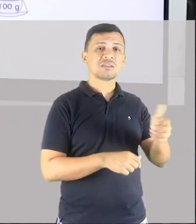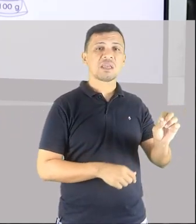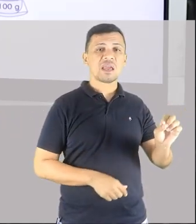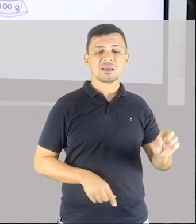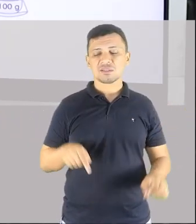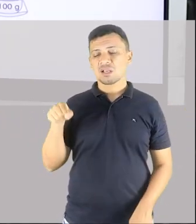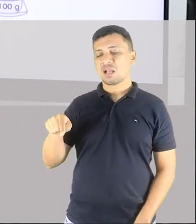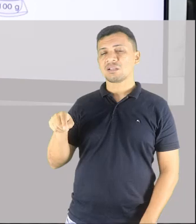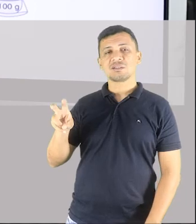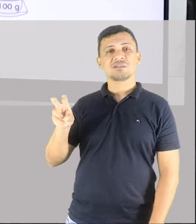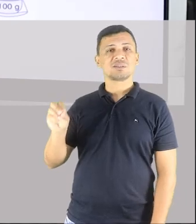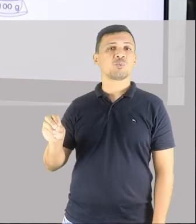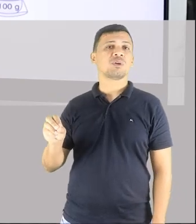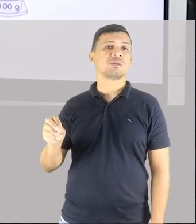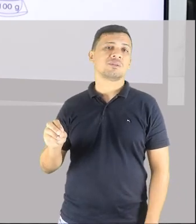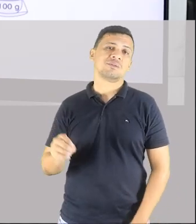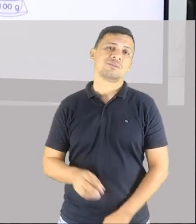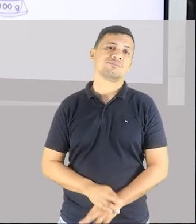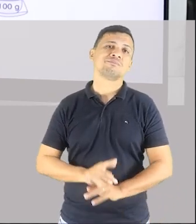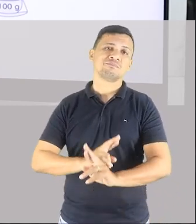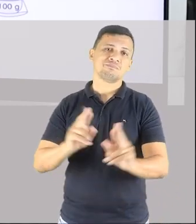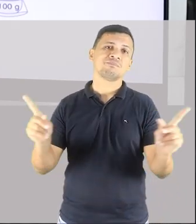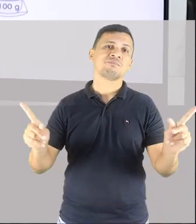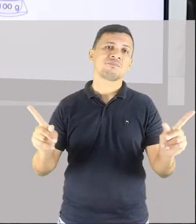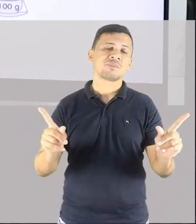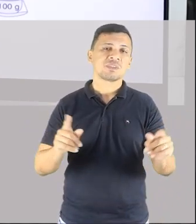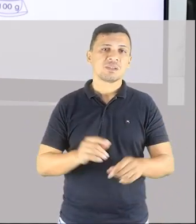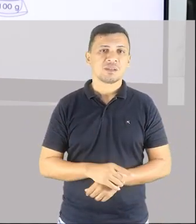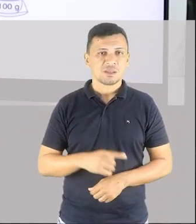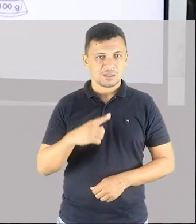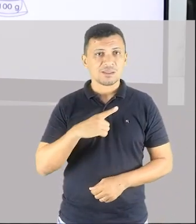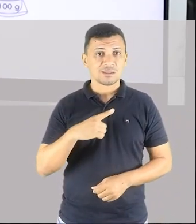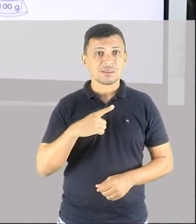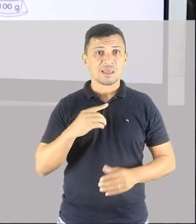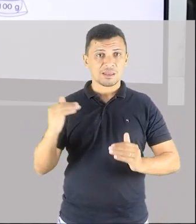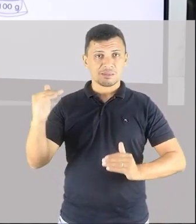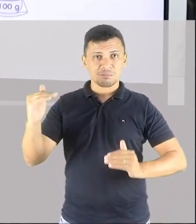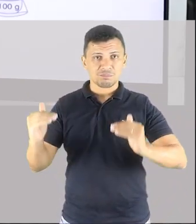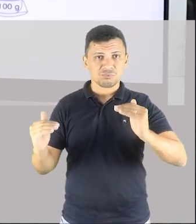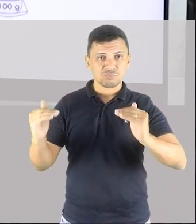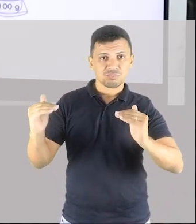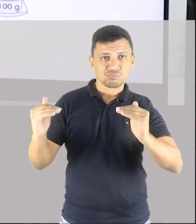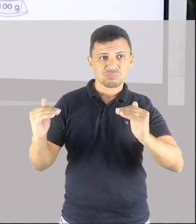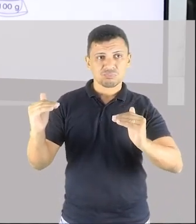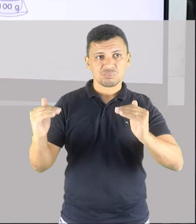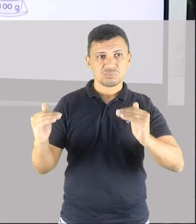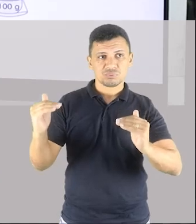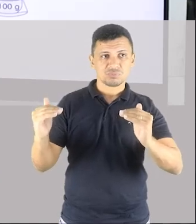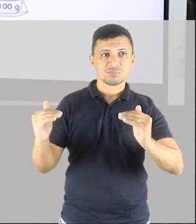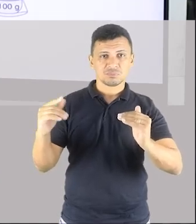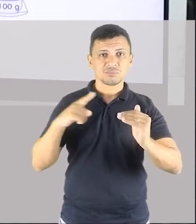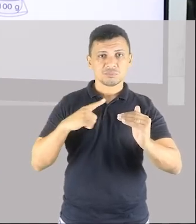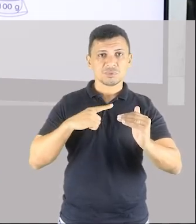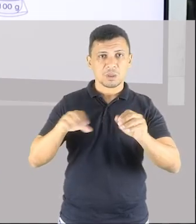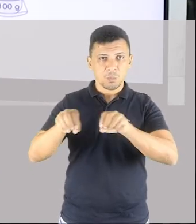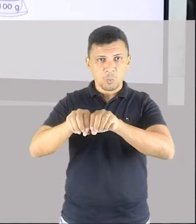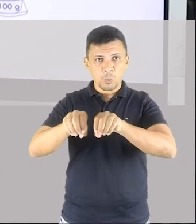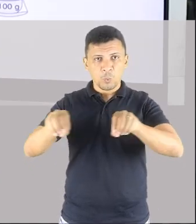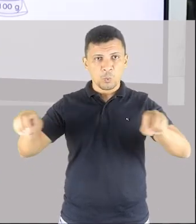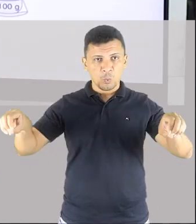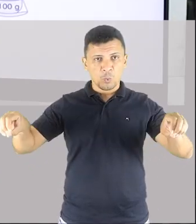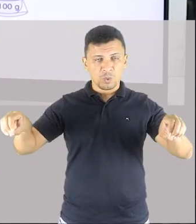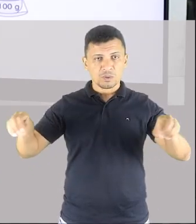de 50 centímetros. Então, vamos aplicar, como ela está em equilíbrio, ó, essa haste aqui está em equilíbrio, a gente